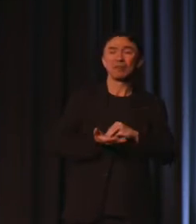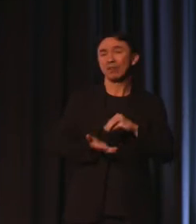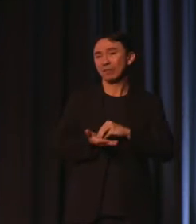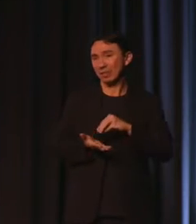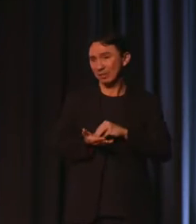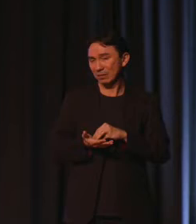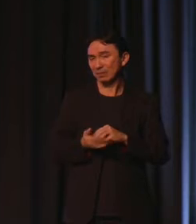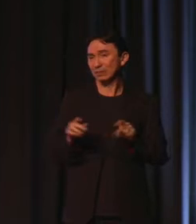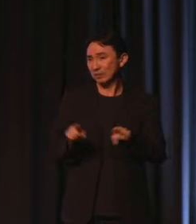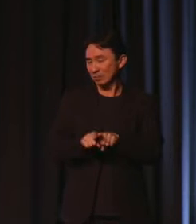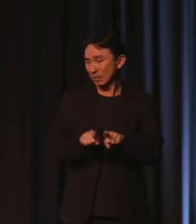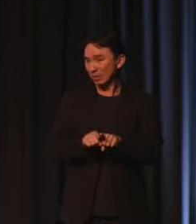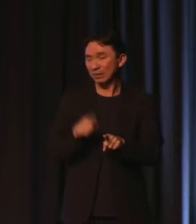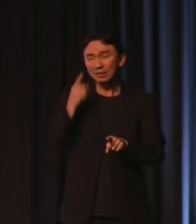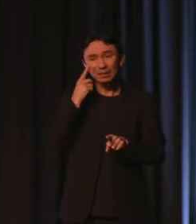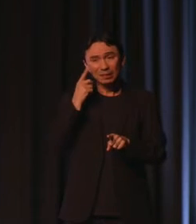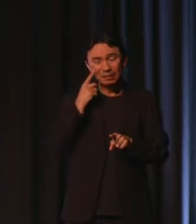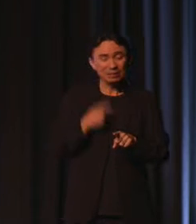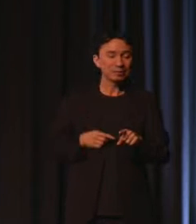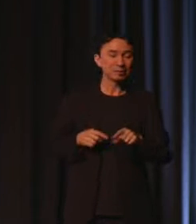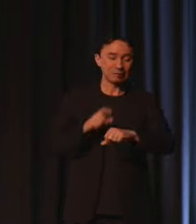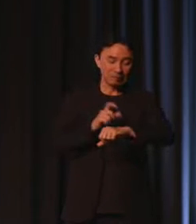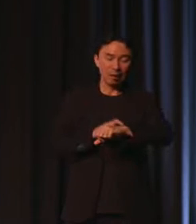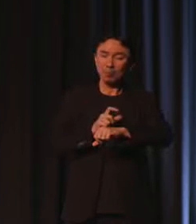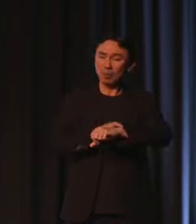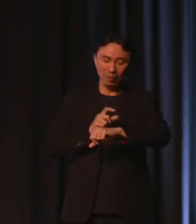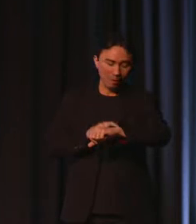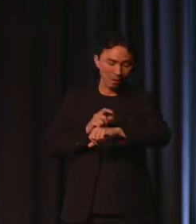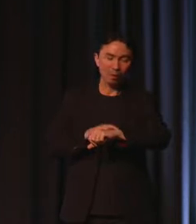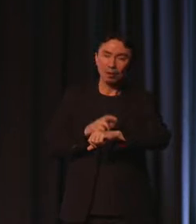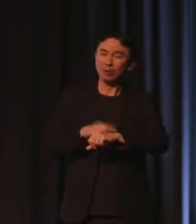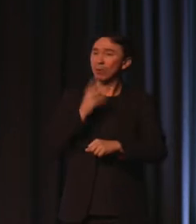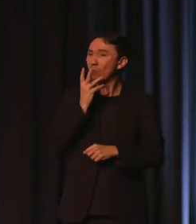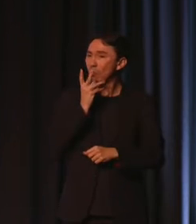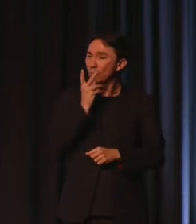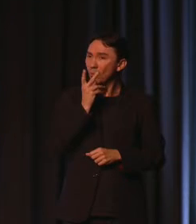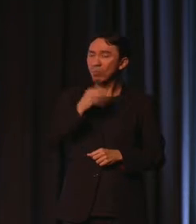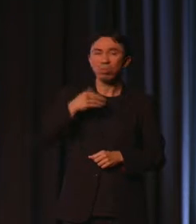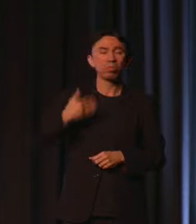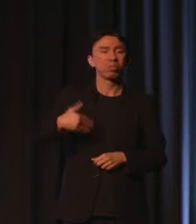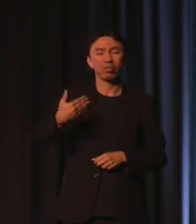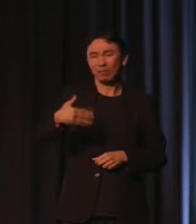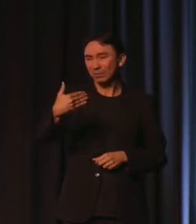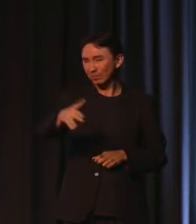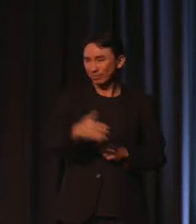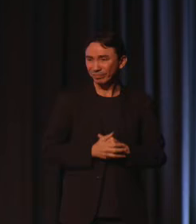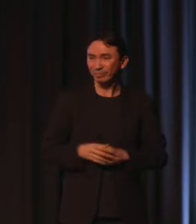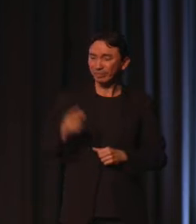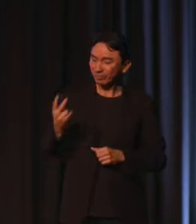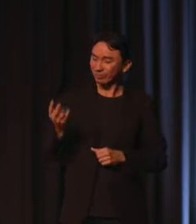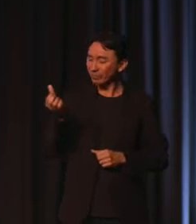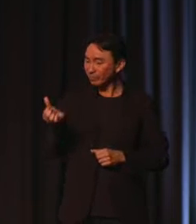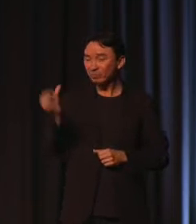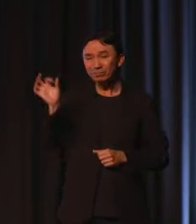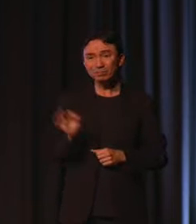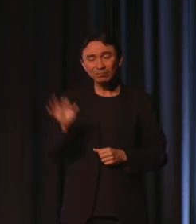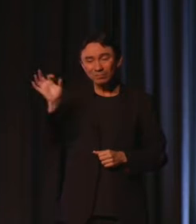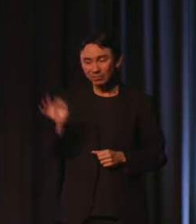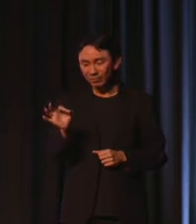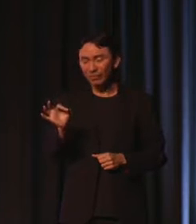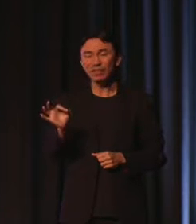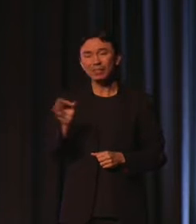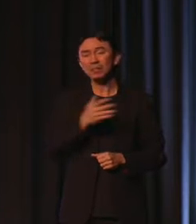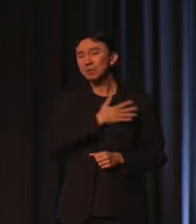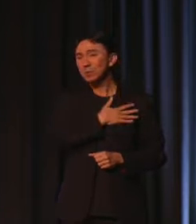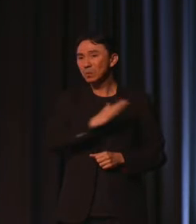é muito claro que ali você tem pelo menos 26% que tem uma insatisfação de como é feito e muito pautada pelas